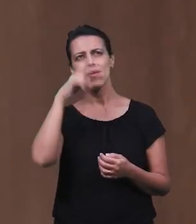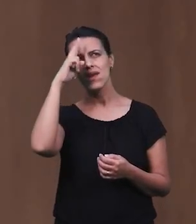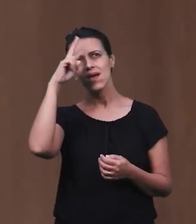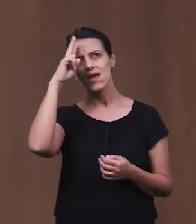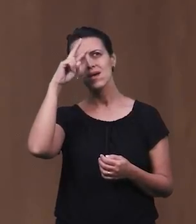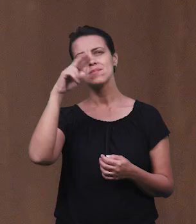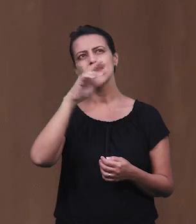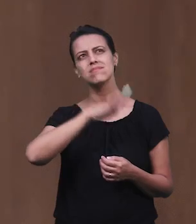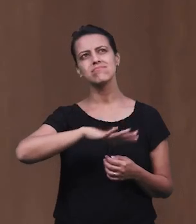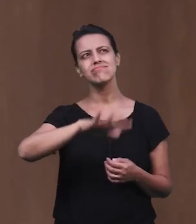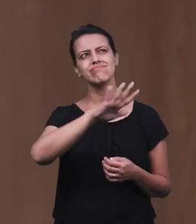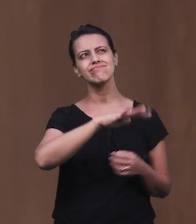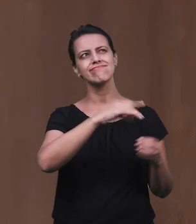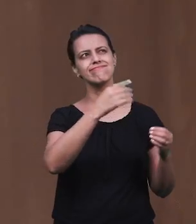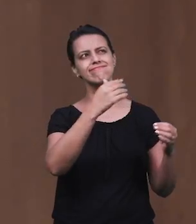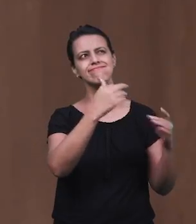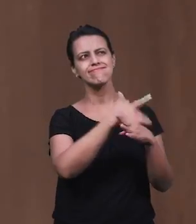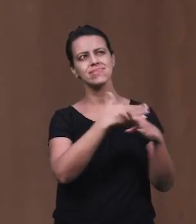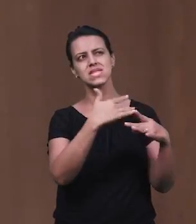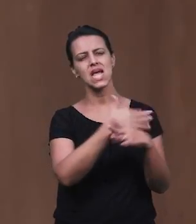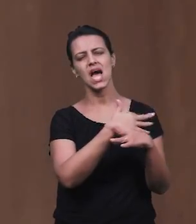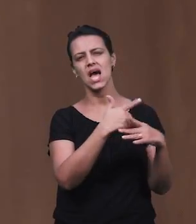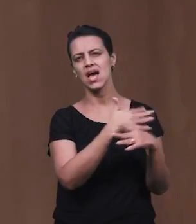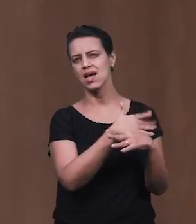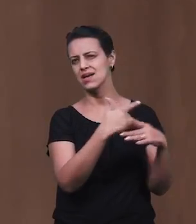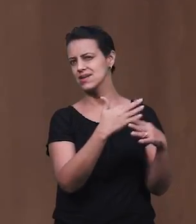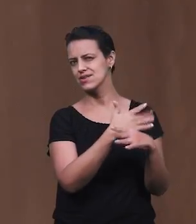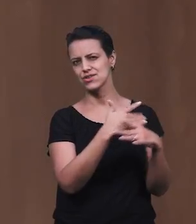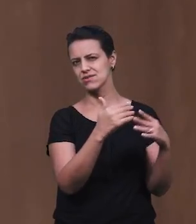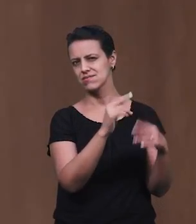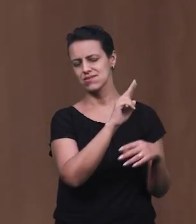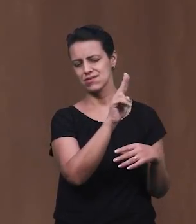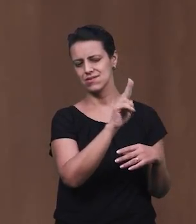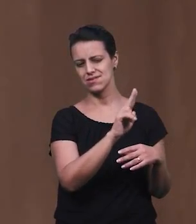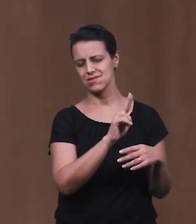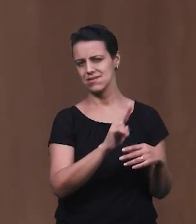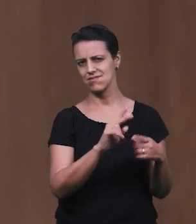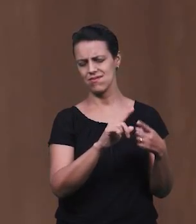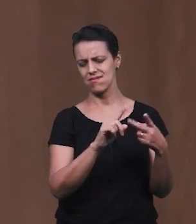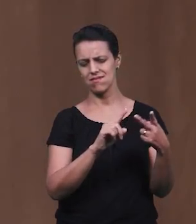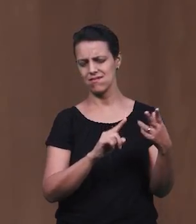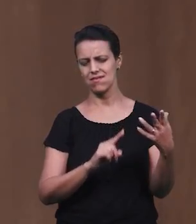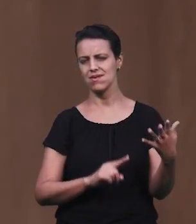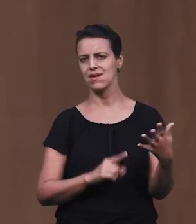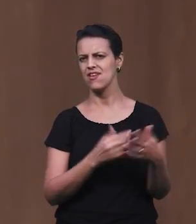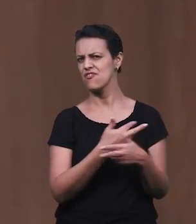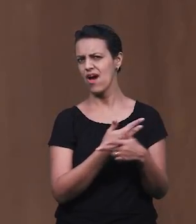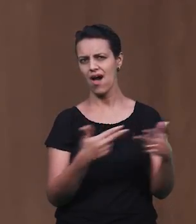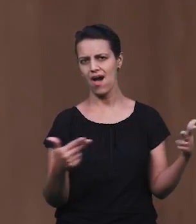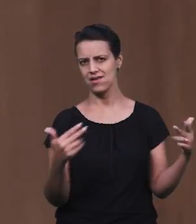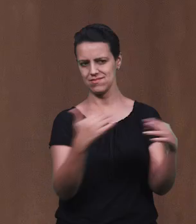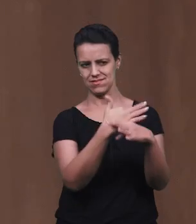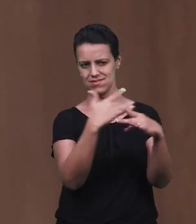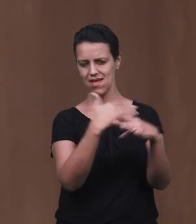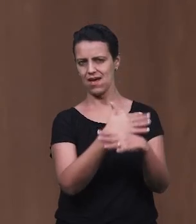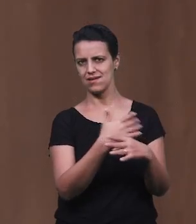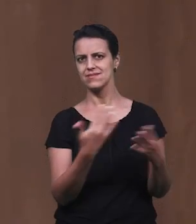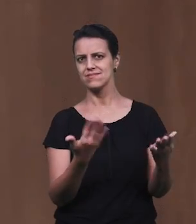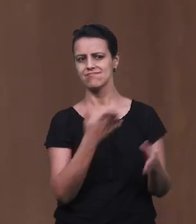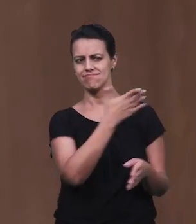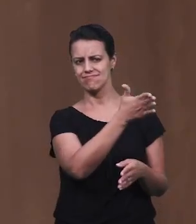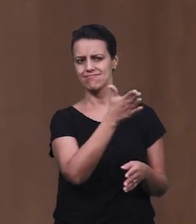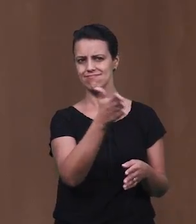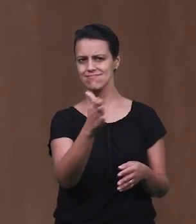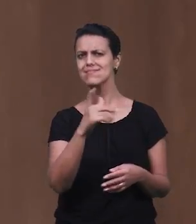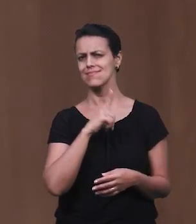lembro de cidades como Faro, Albufeira, Lulé, Portimão. Nós passamos por várias cidades, onde hoje nós